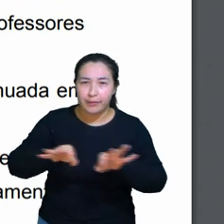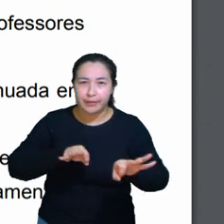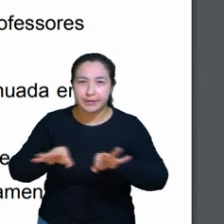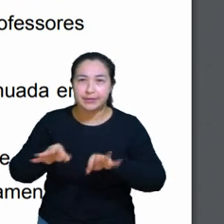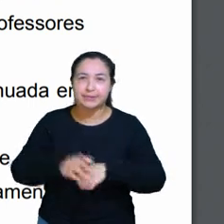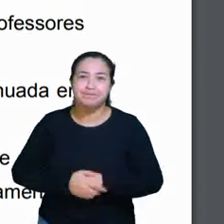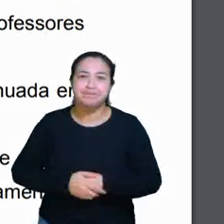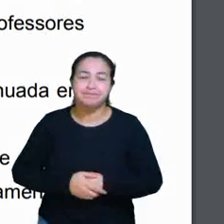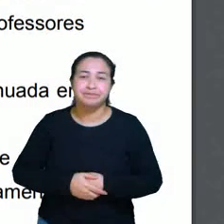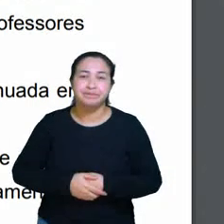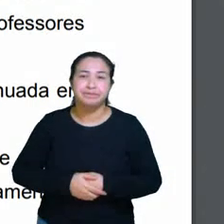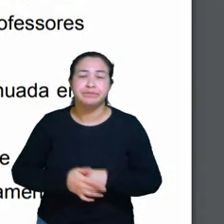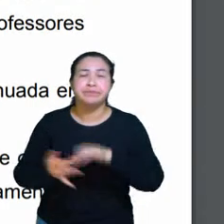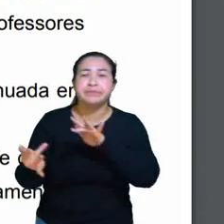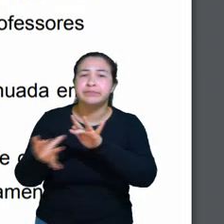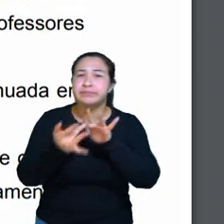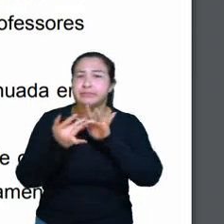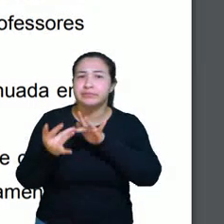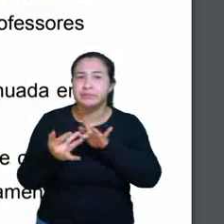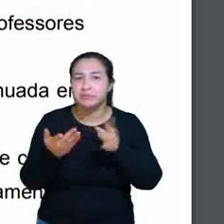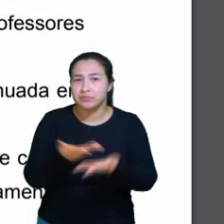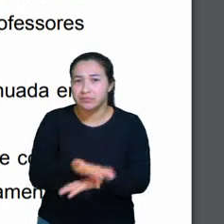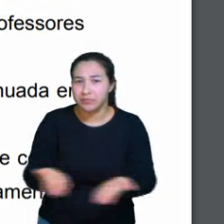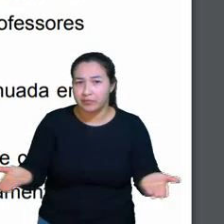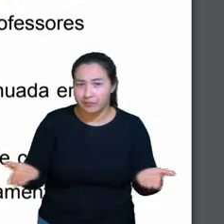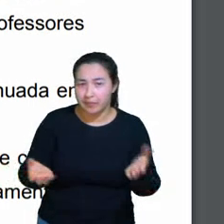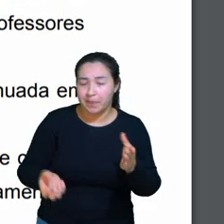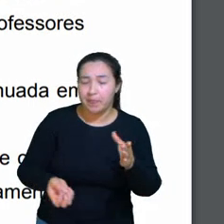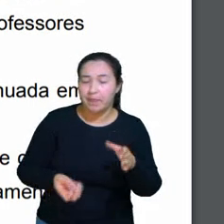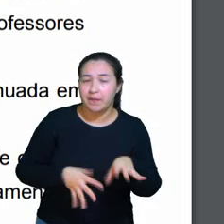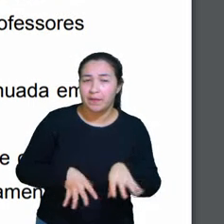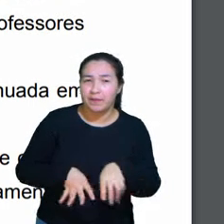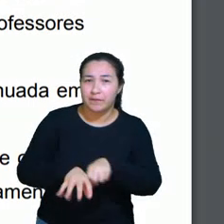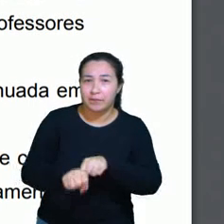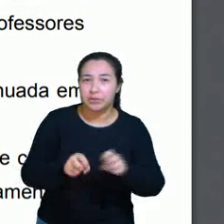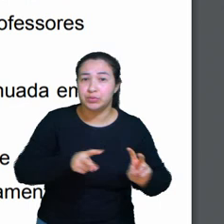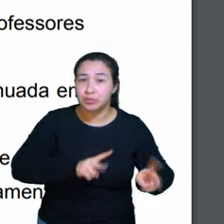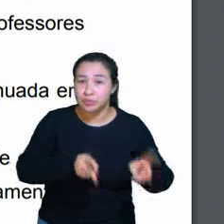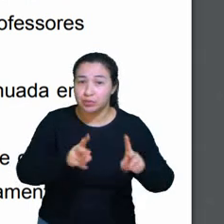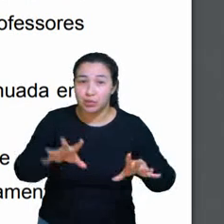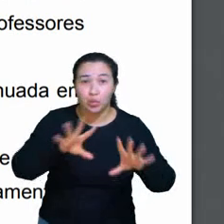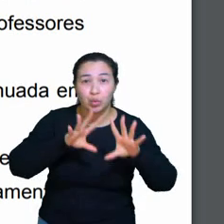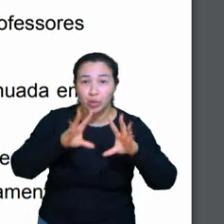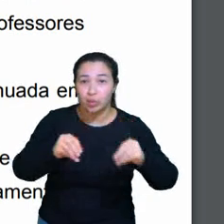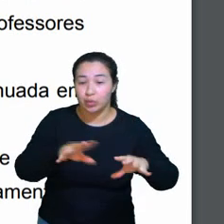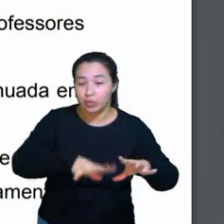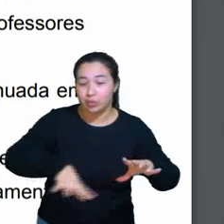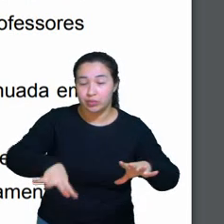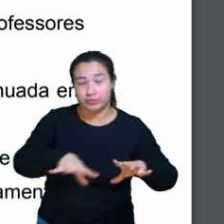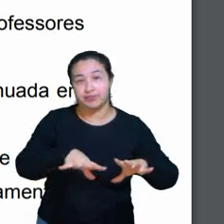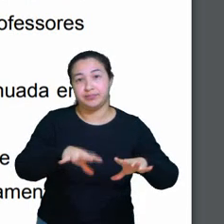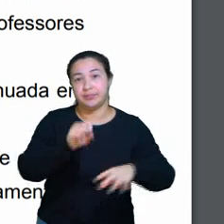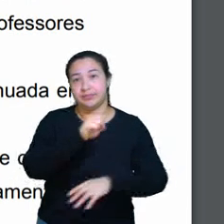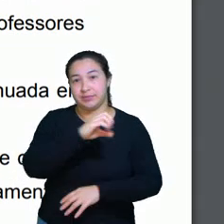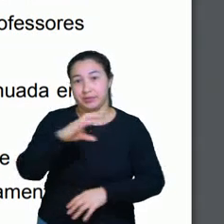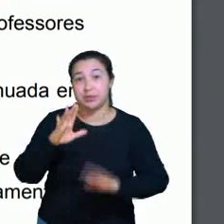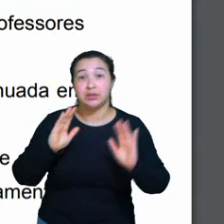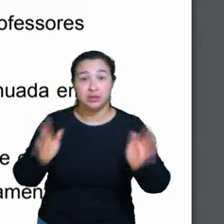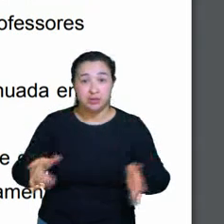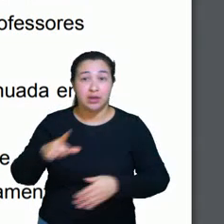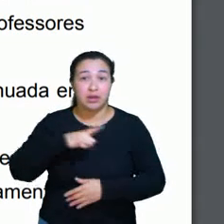organizar e atender a oferta de formação continuada em todo o território Catarinense tais como já existem em